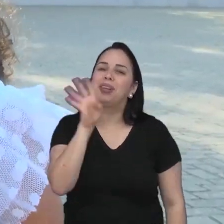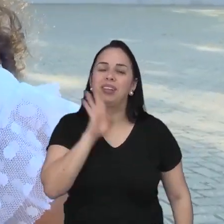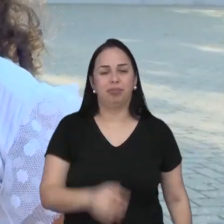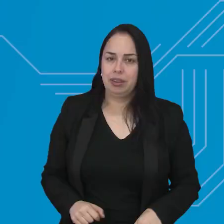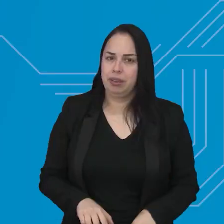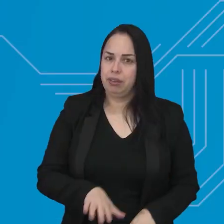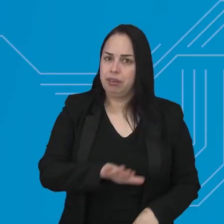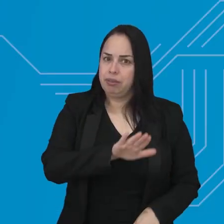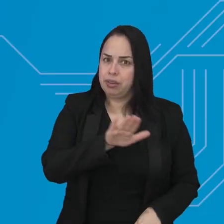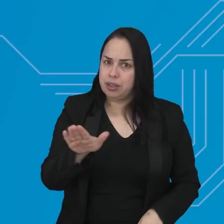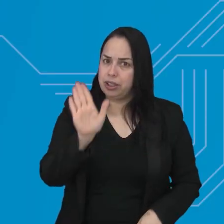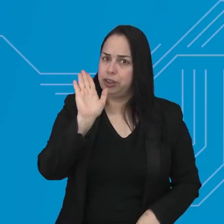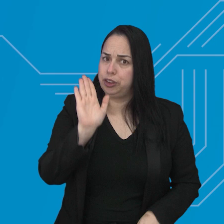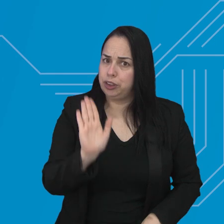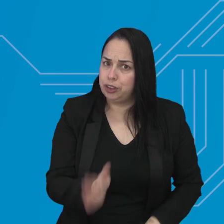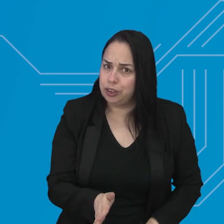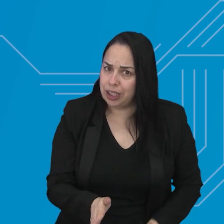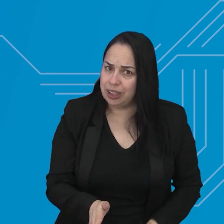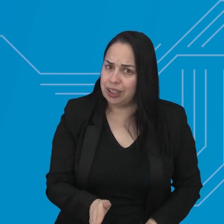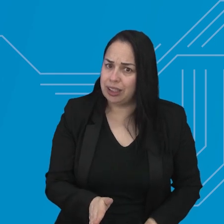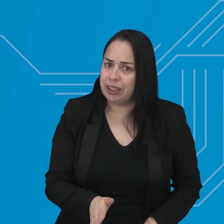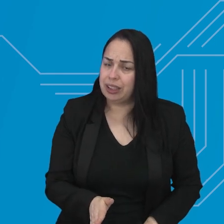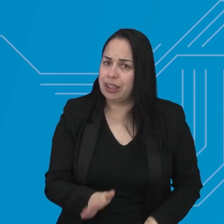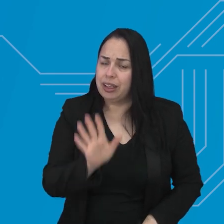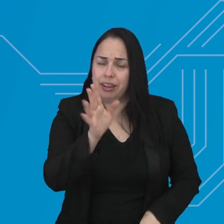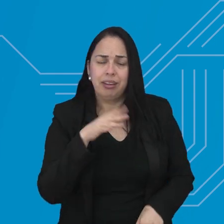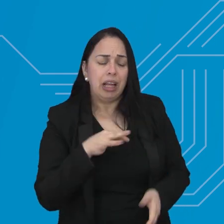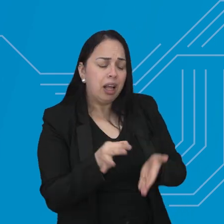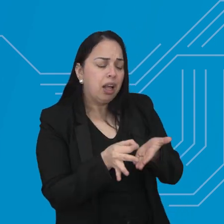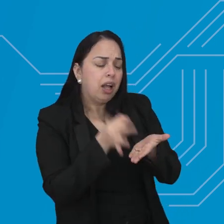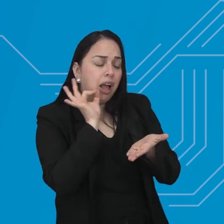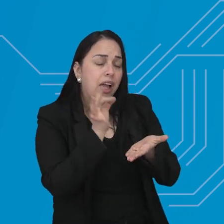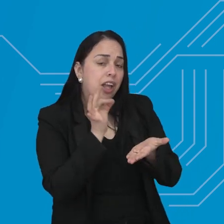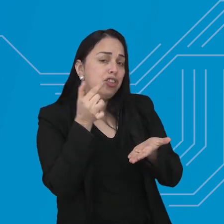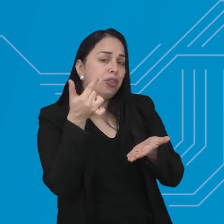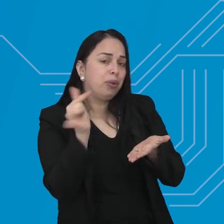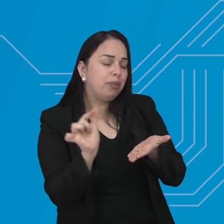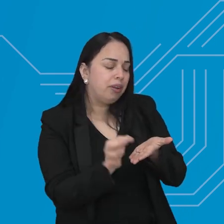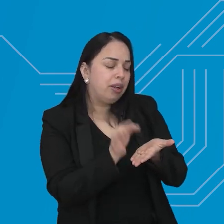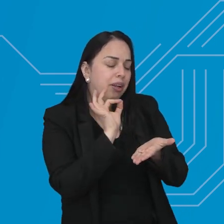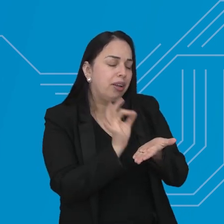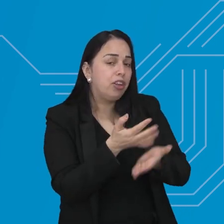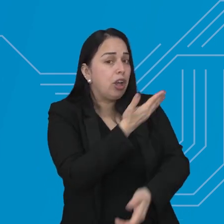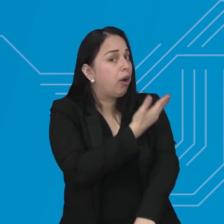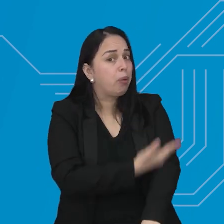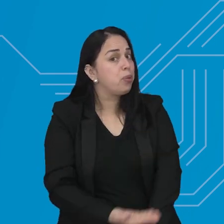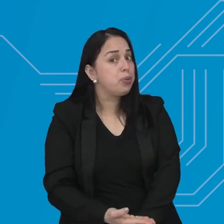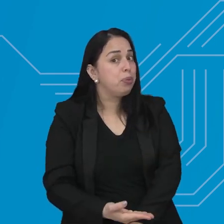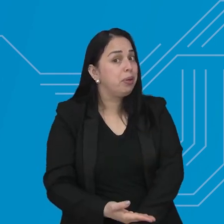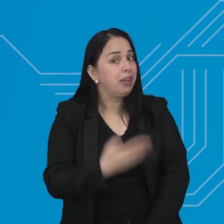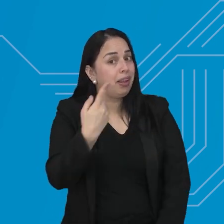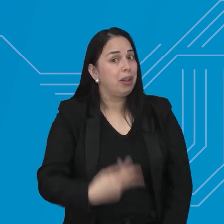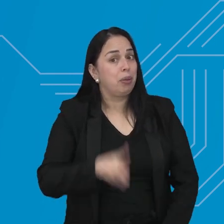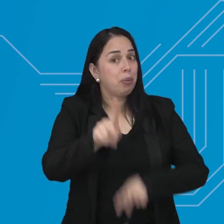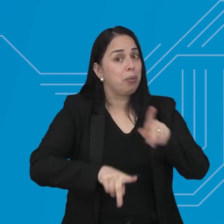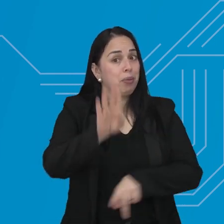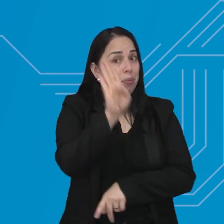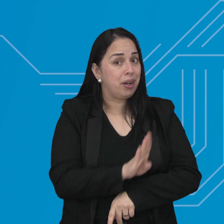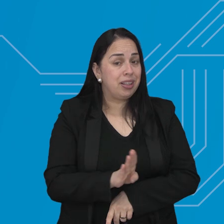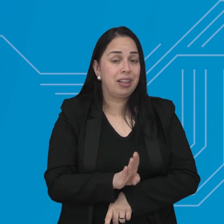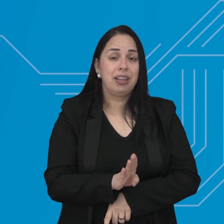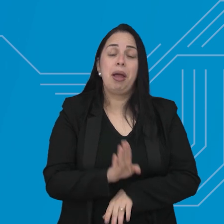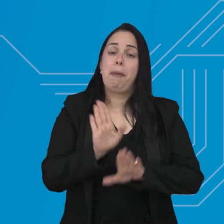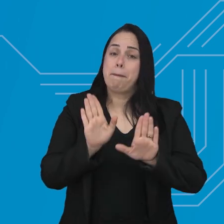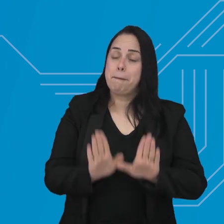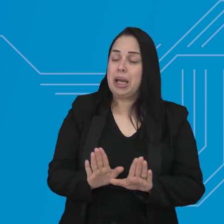muito legal. E quem nunca ouviu aquela frase, só mais um cafezinho? Pois é, o café faz parte da dieta da maioria dos